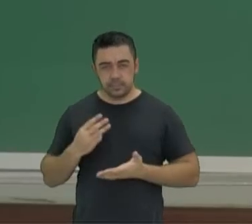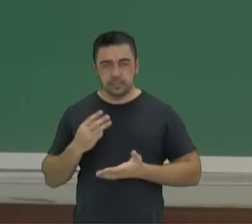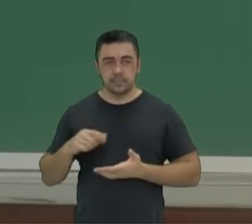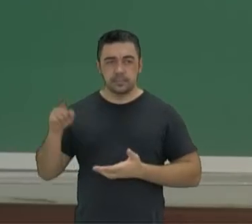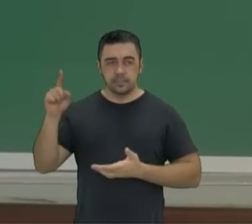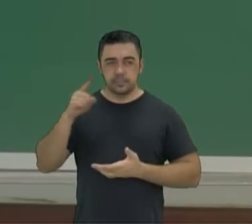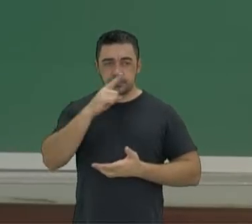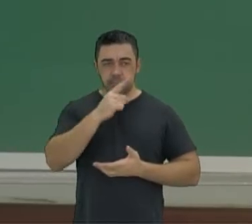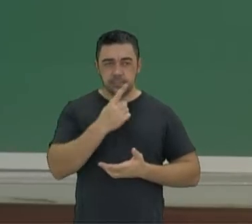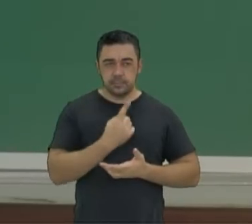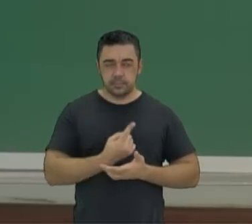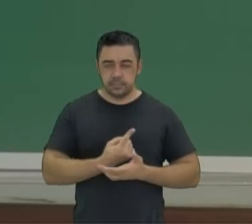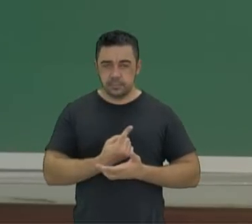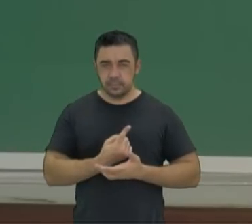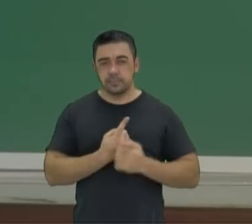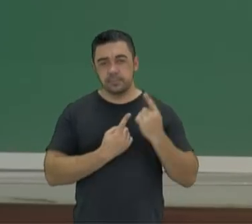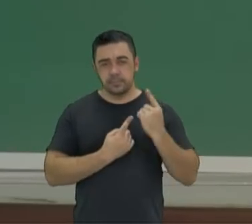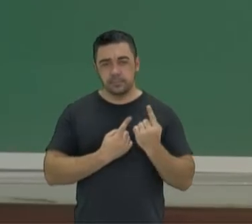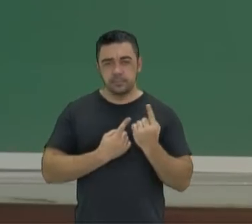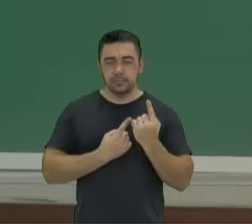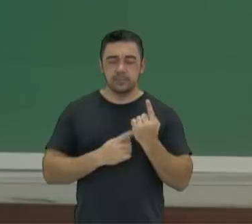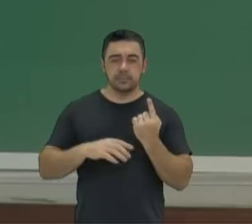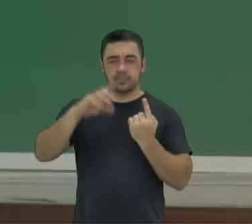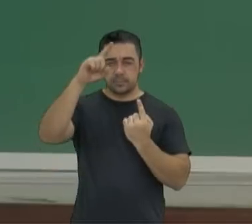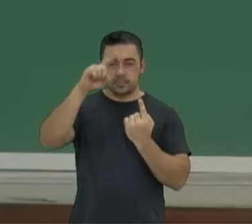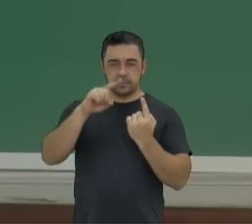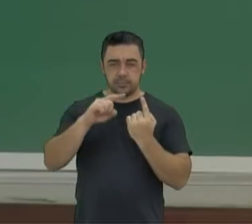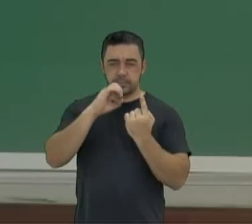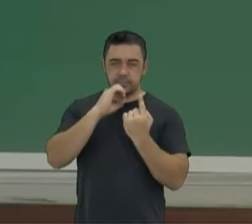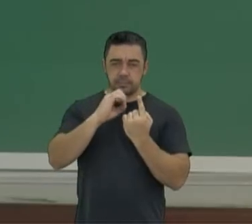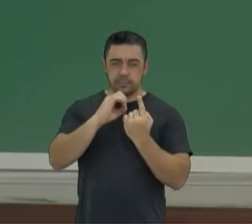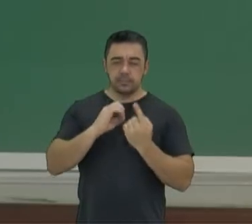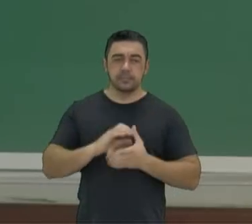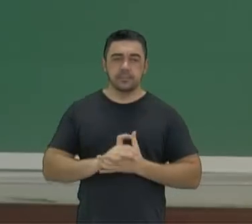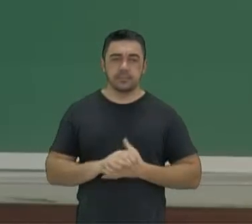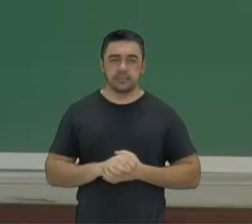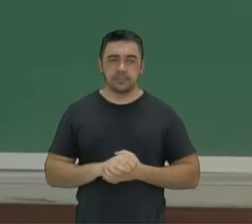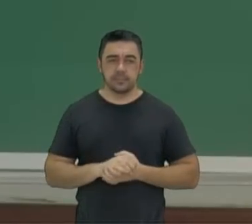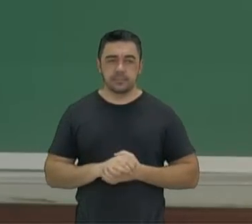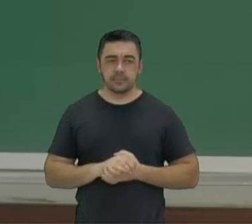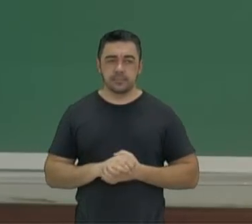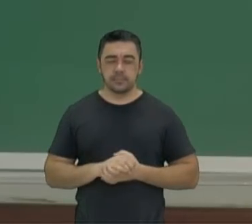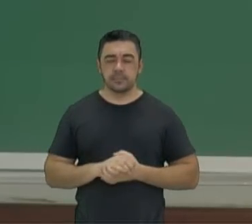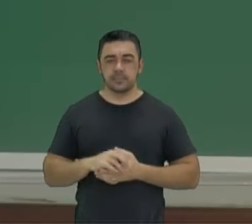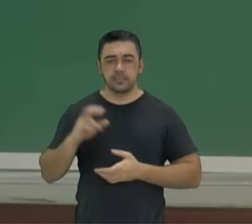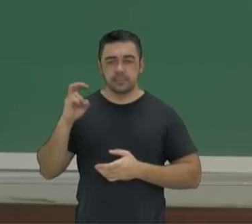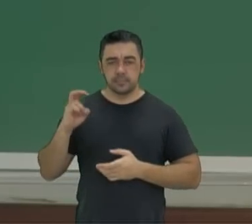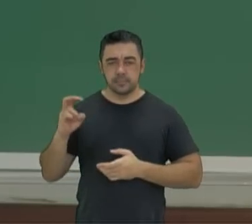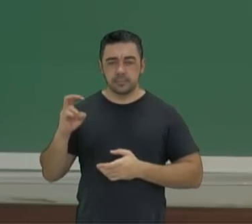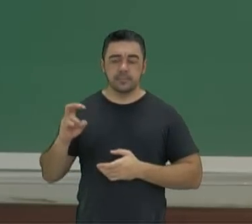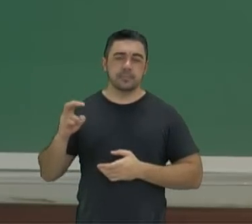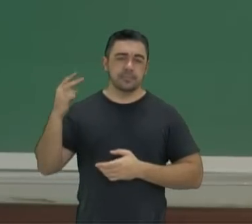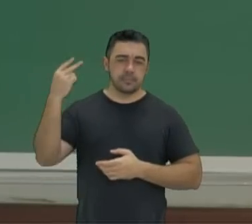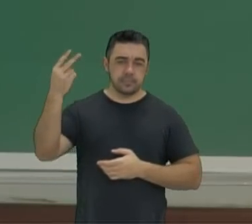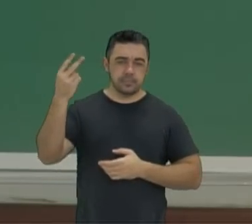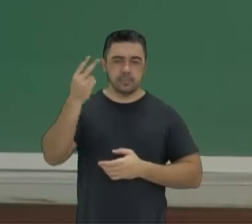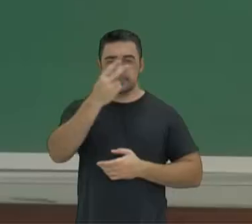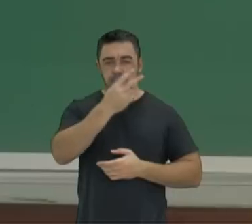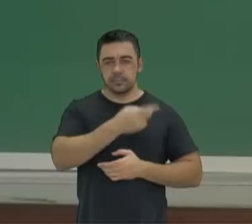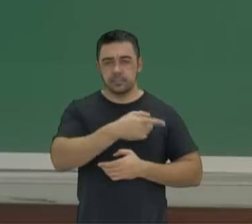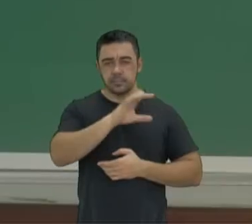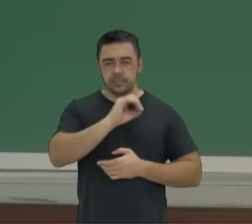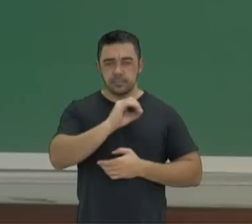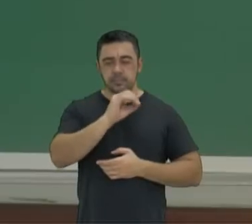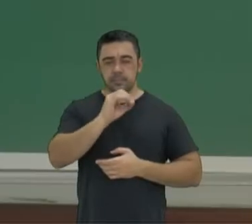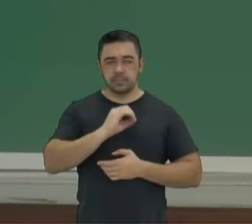3. 7 menos 6, 1. Baixa esse 0. 10 dividido por 2, 5. 10